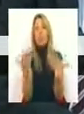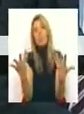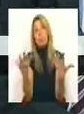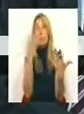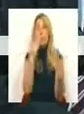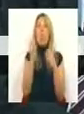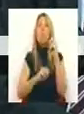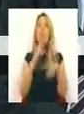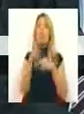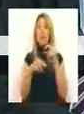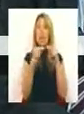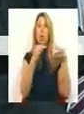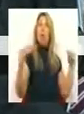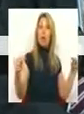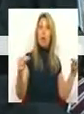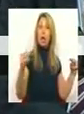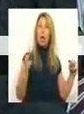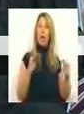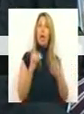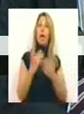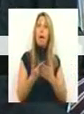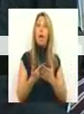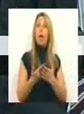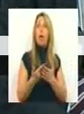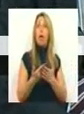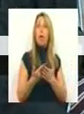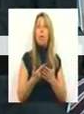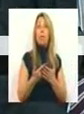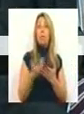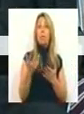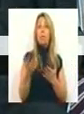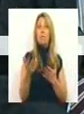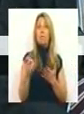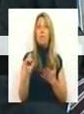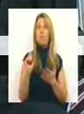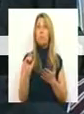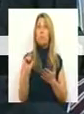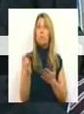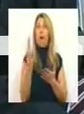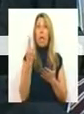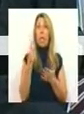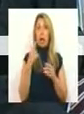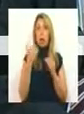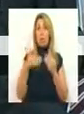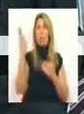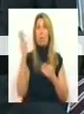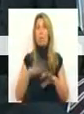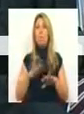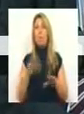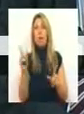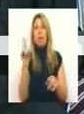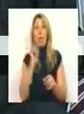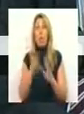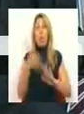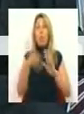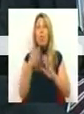e a possibilidade de alfas passar nesta linha, que estarão numa velocidade muito superior, era urgente aproveitar esta modernização